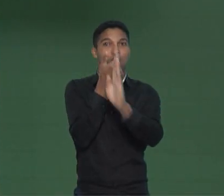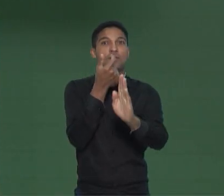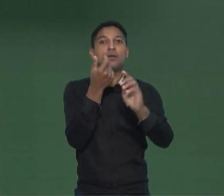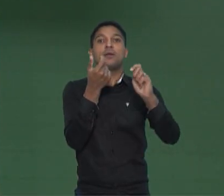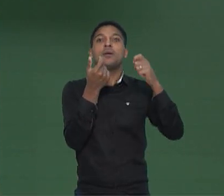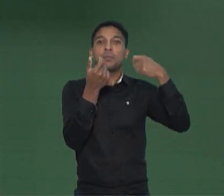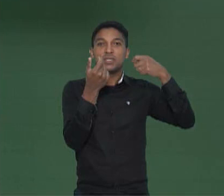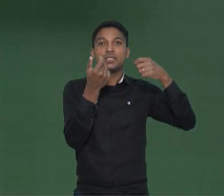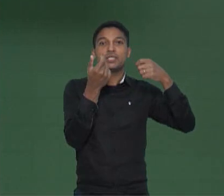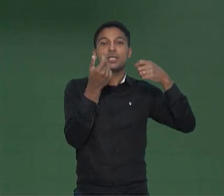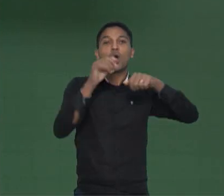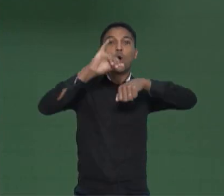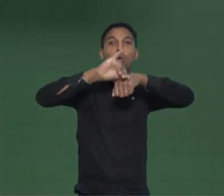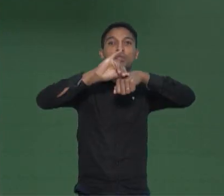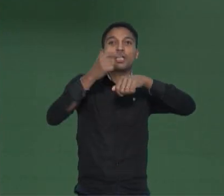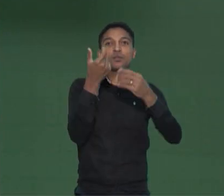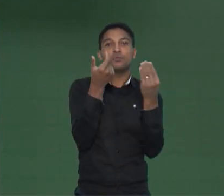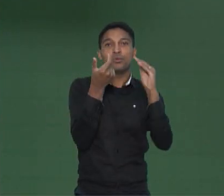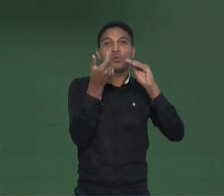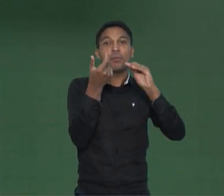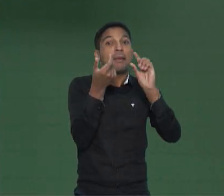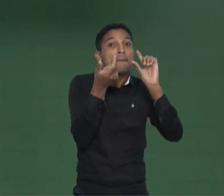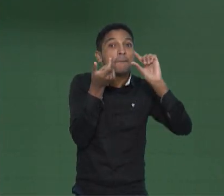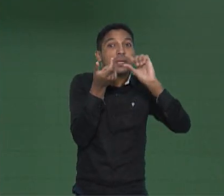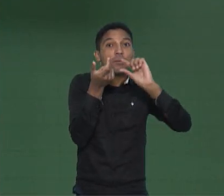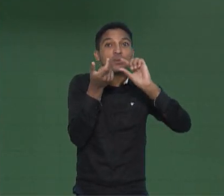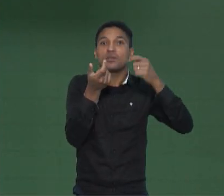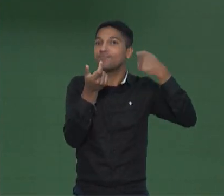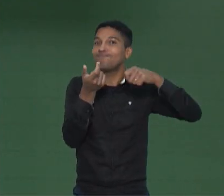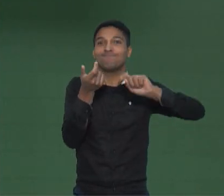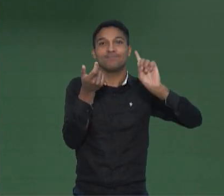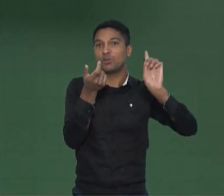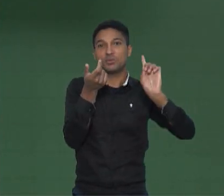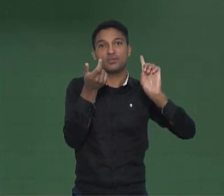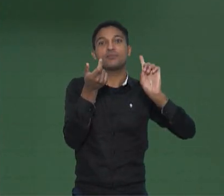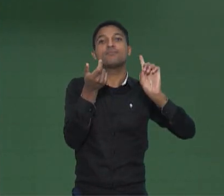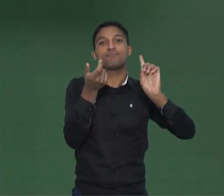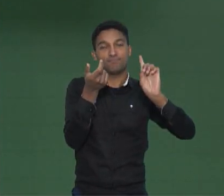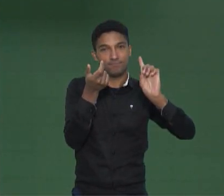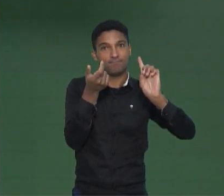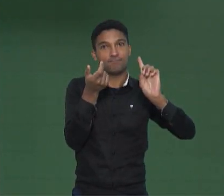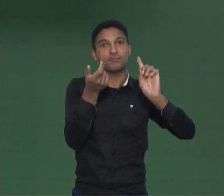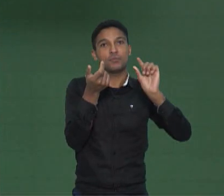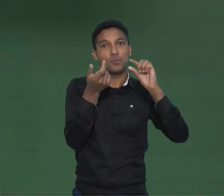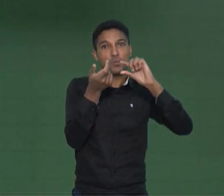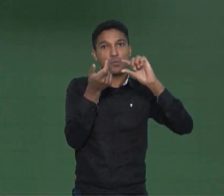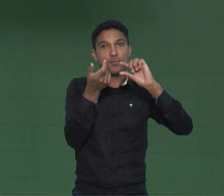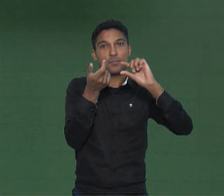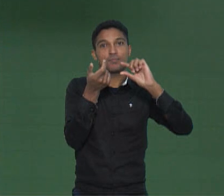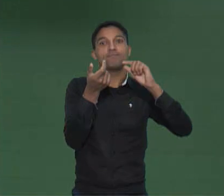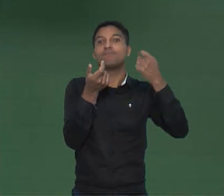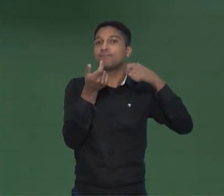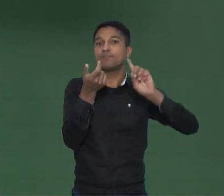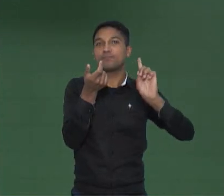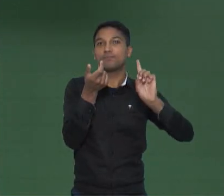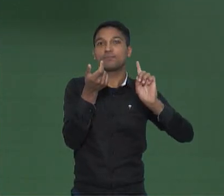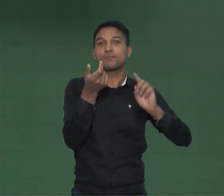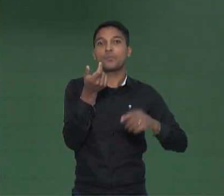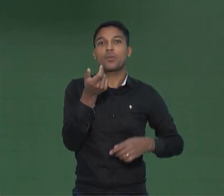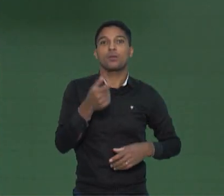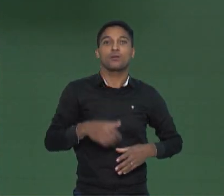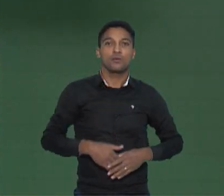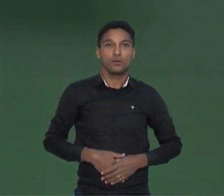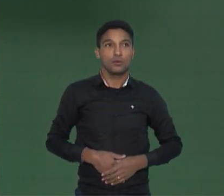noticiários e o músico são objetos diretos. Nós não temos preposições. Já a Europa e a